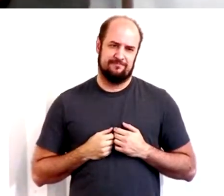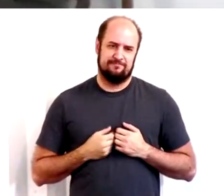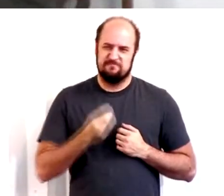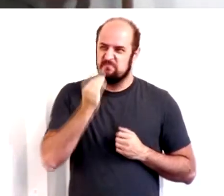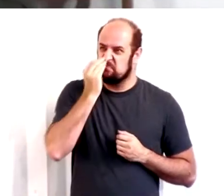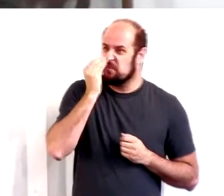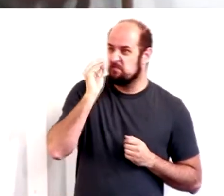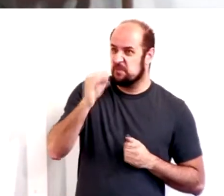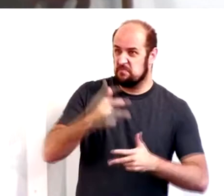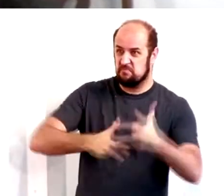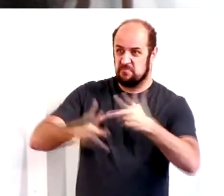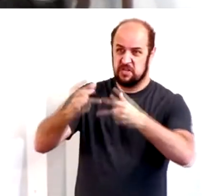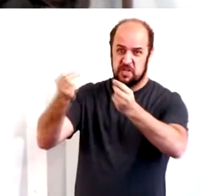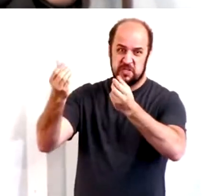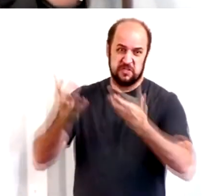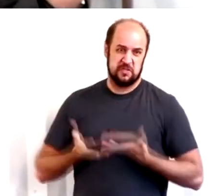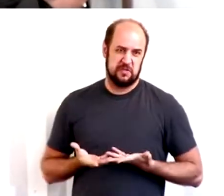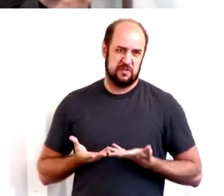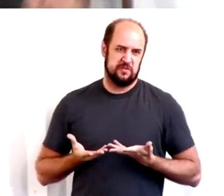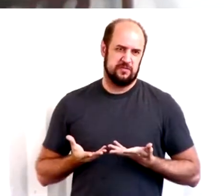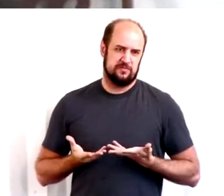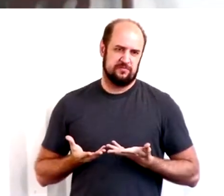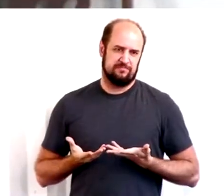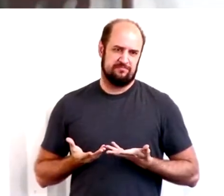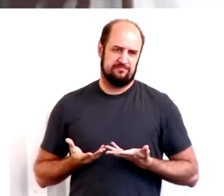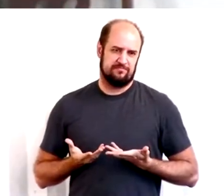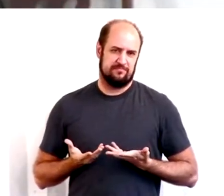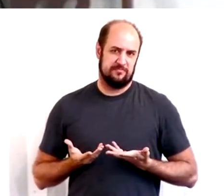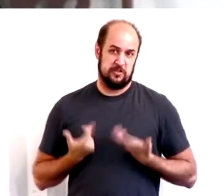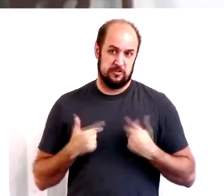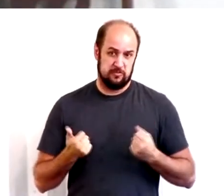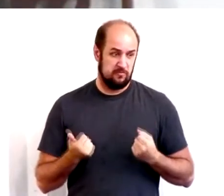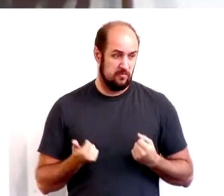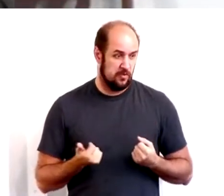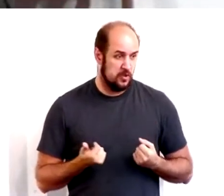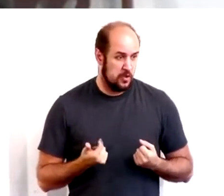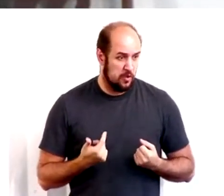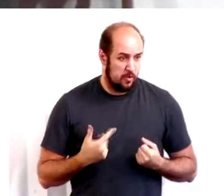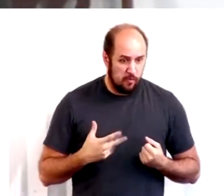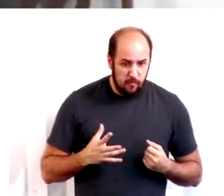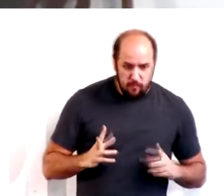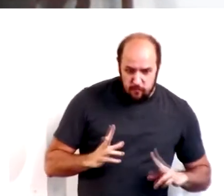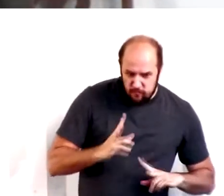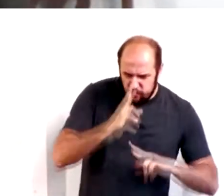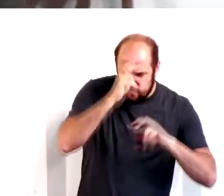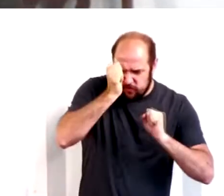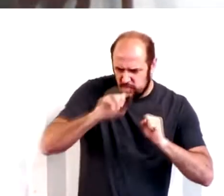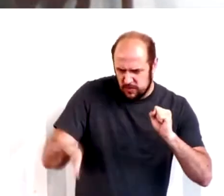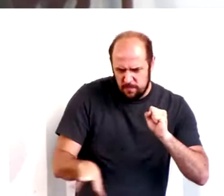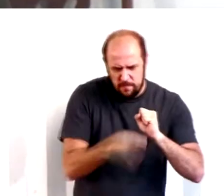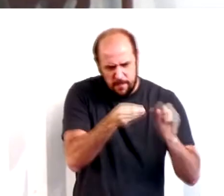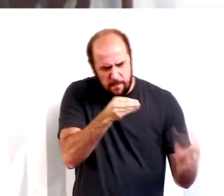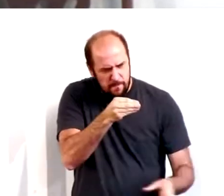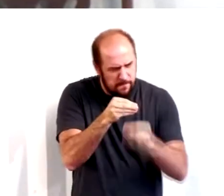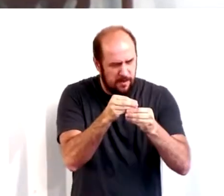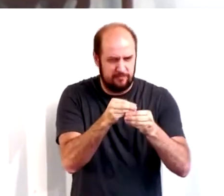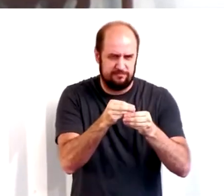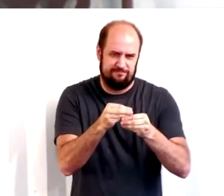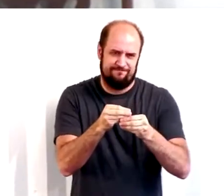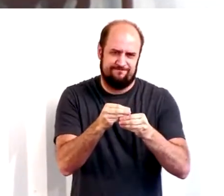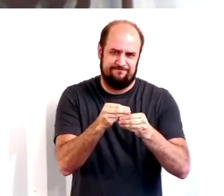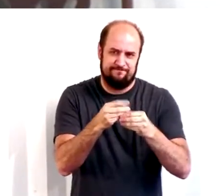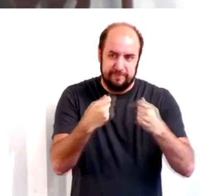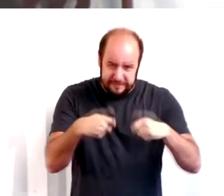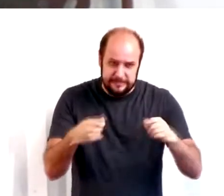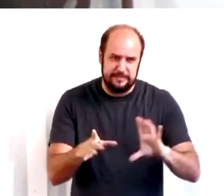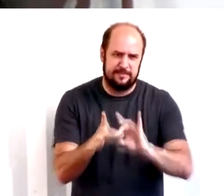presente que ele nos deu para somar forças dentro da igreja. Então a carta